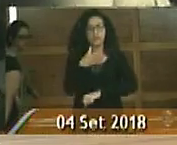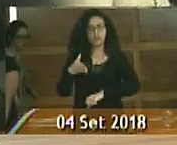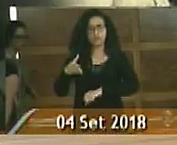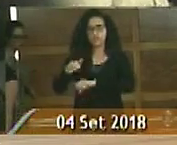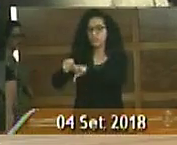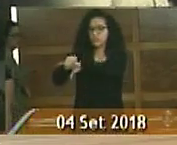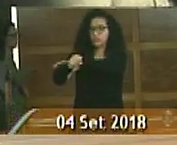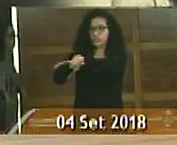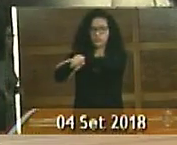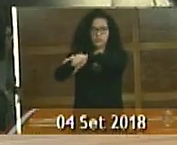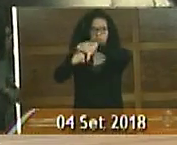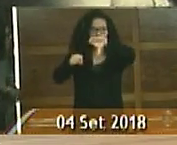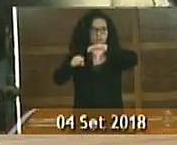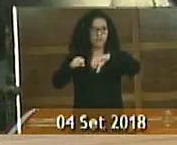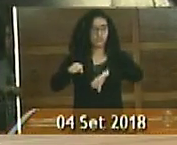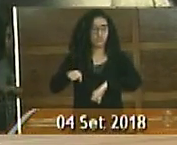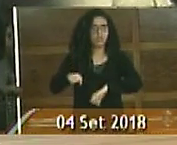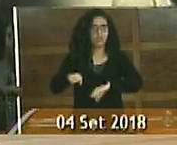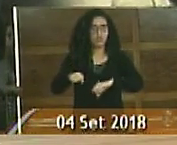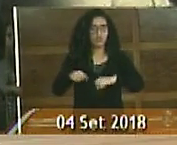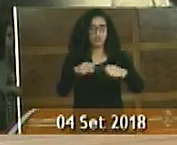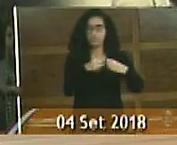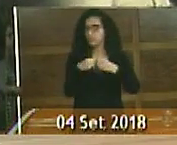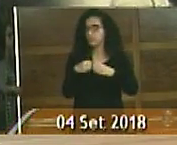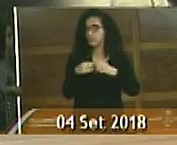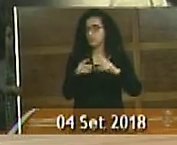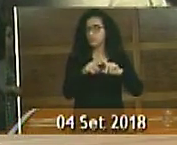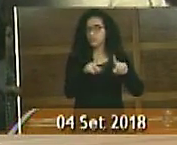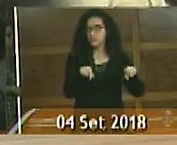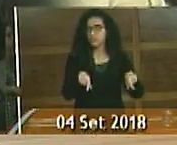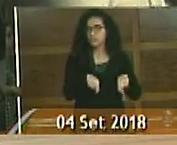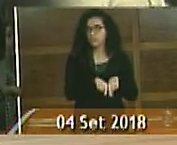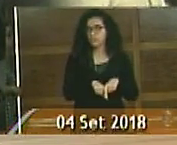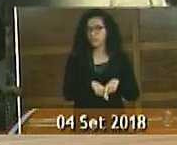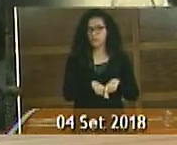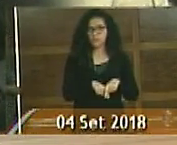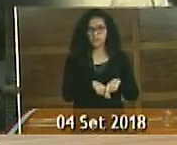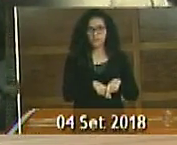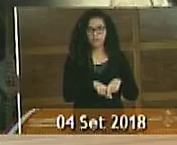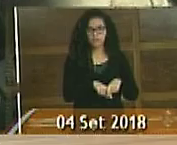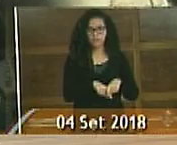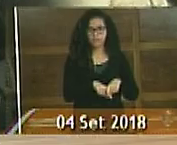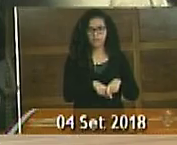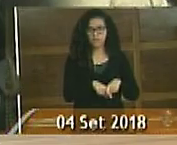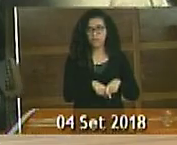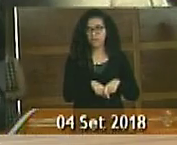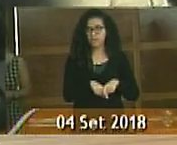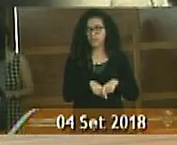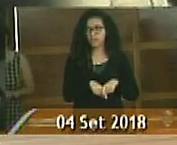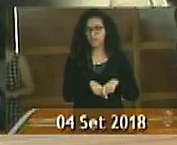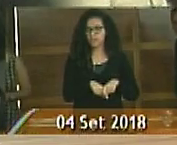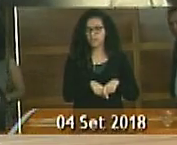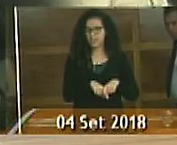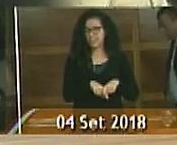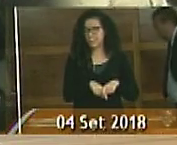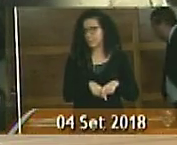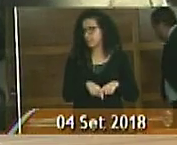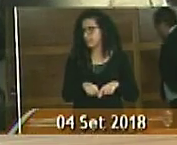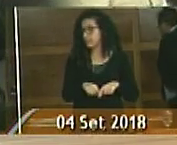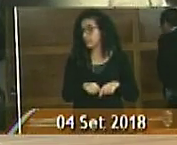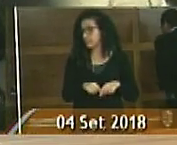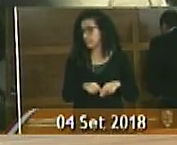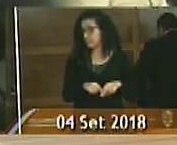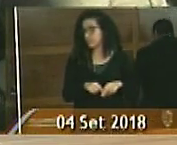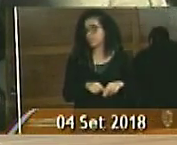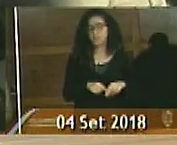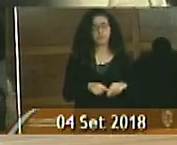ao Pontilhão, rodovia Procurador Haroldo Fernandes Duarte, 101, bairro Campo Belo. Indicação 2515, que em terceiro